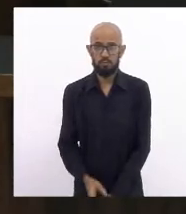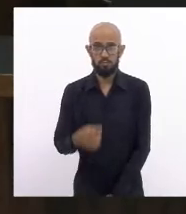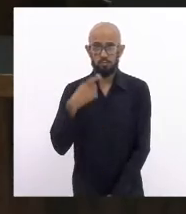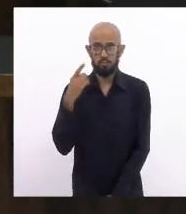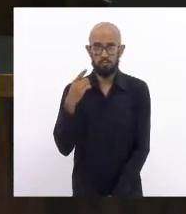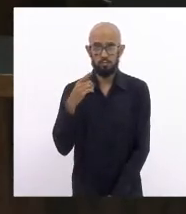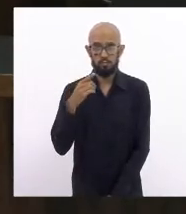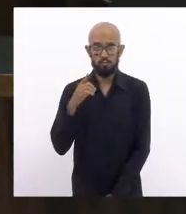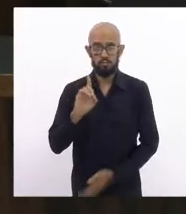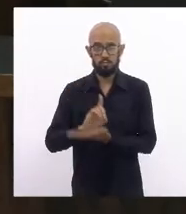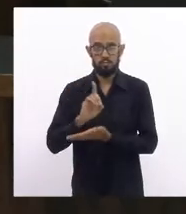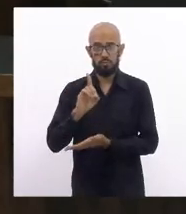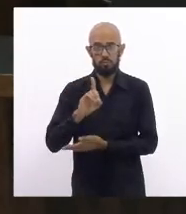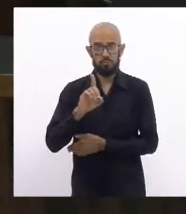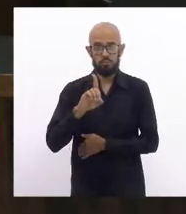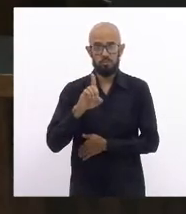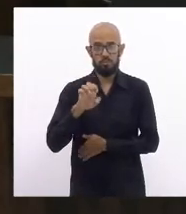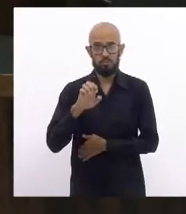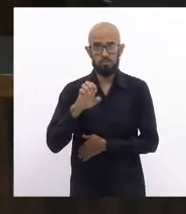Deputado Dr. Deodalto.